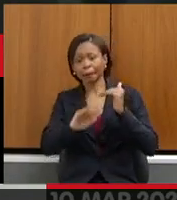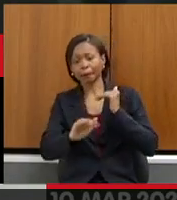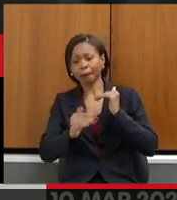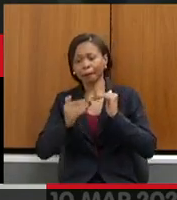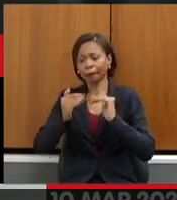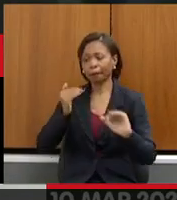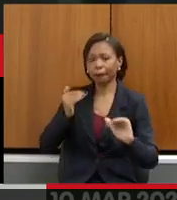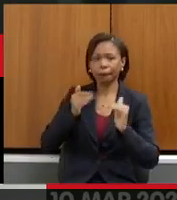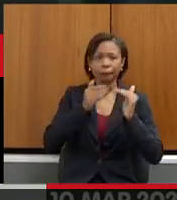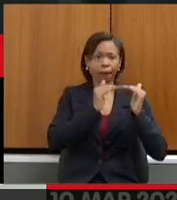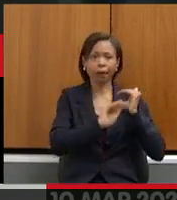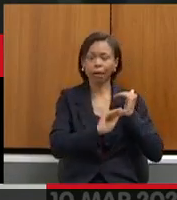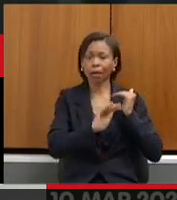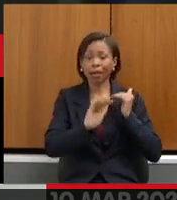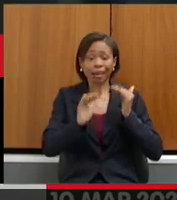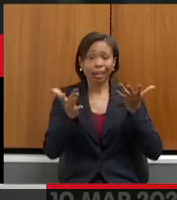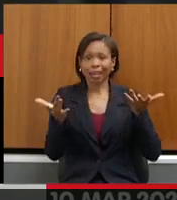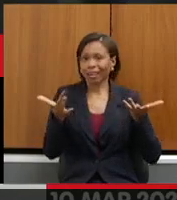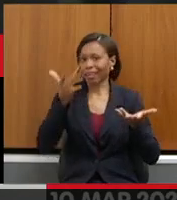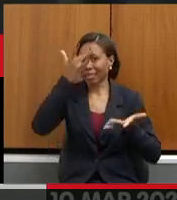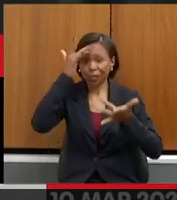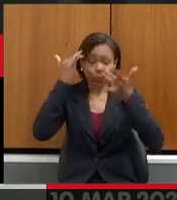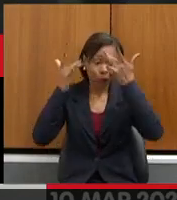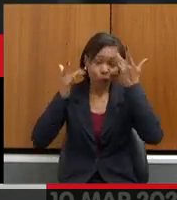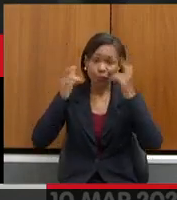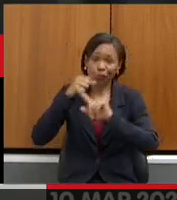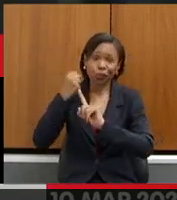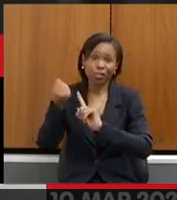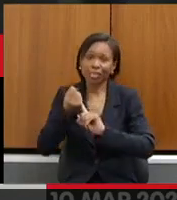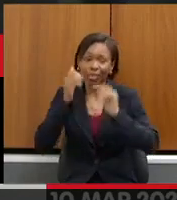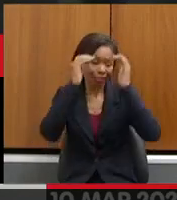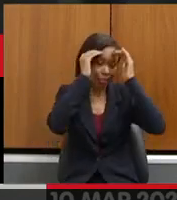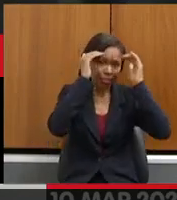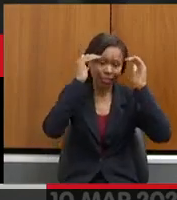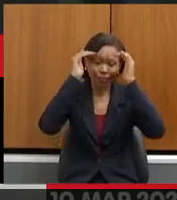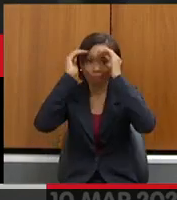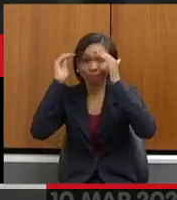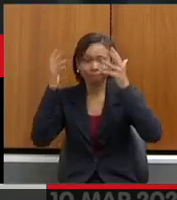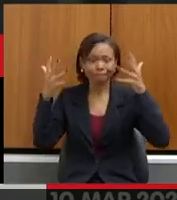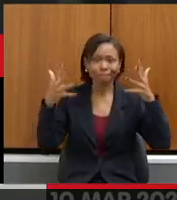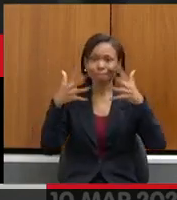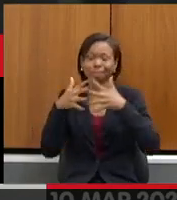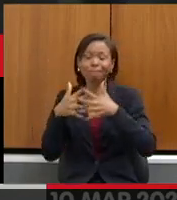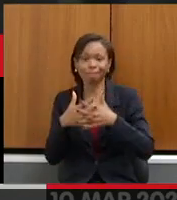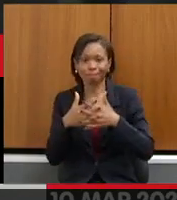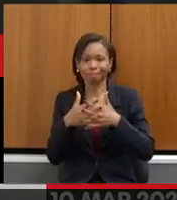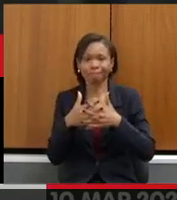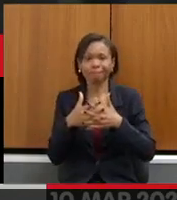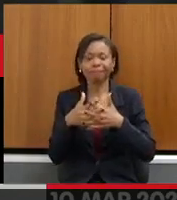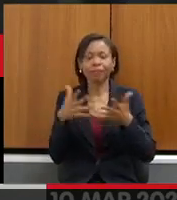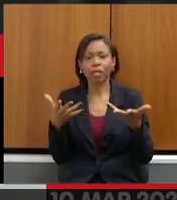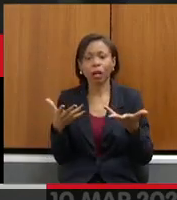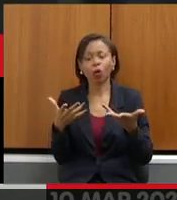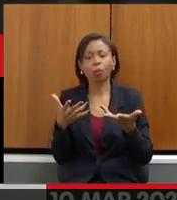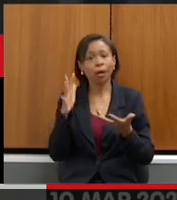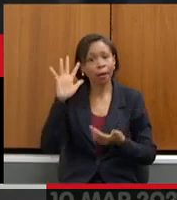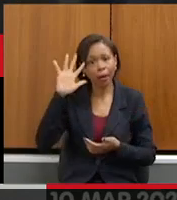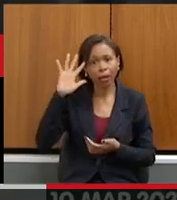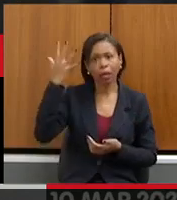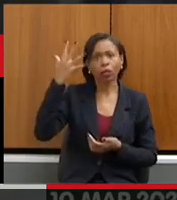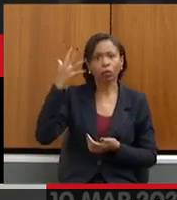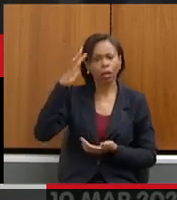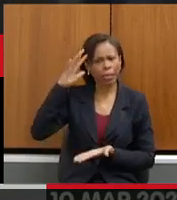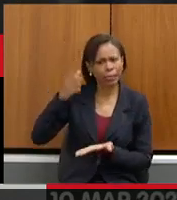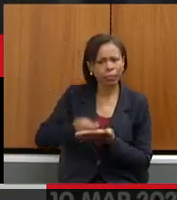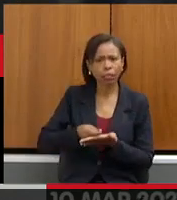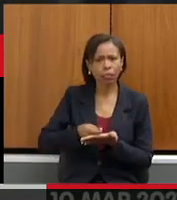lá na ponta o cidadão não sabe quem que ele segue se ele segue ar ou se ele segue B qual que é importante na tomada de decisão A